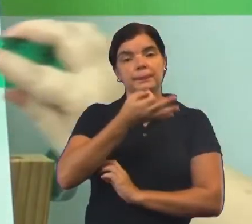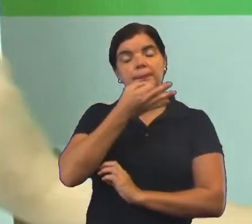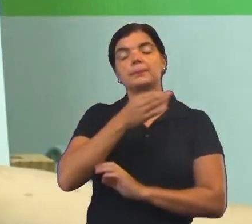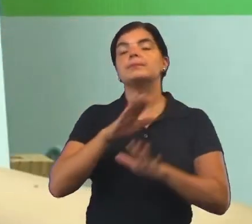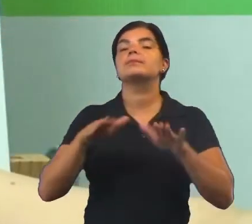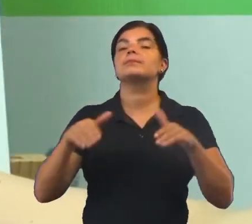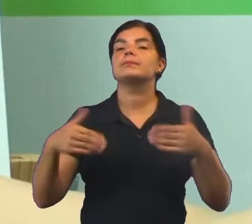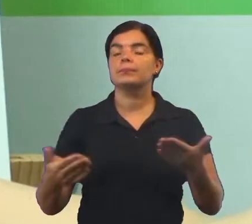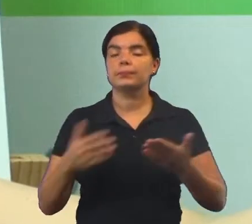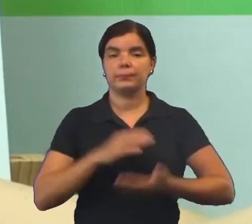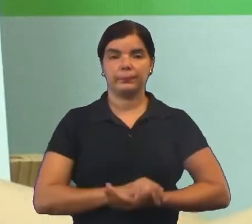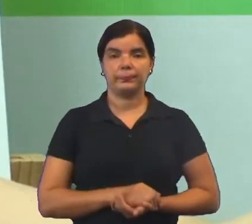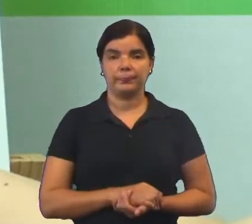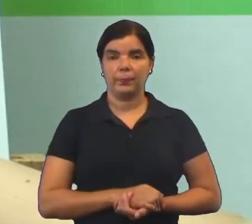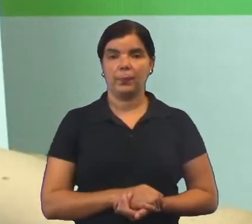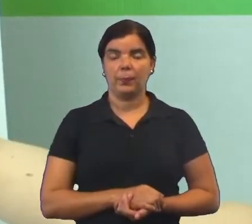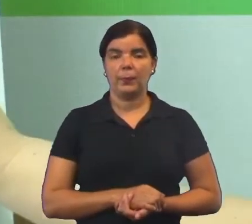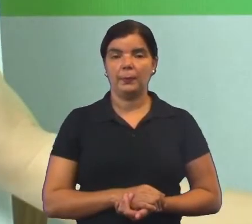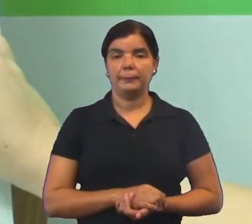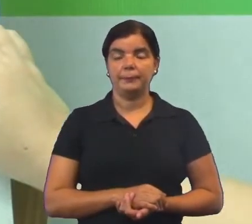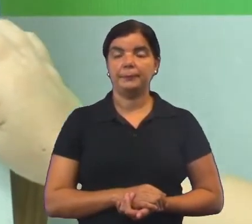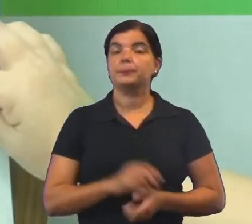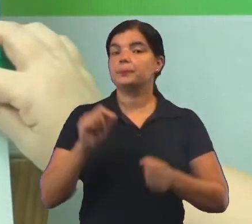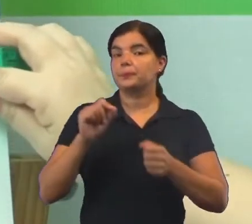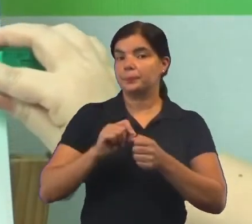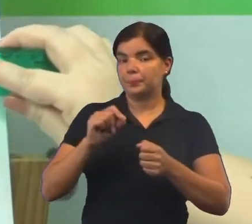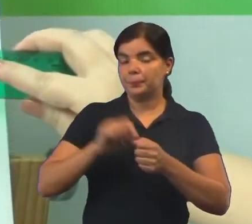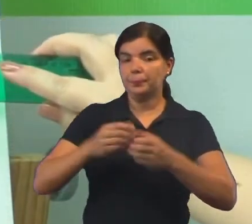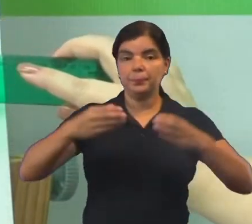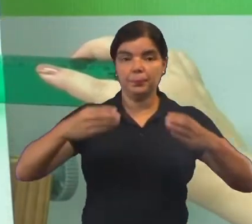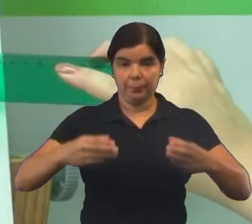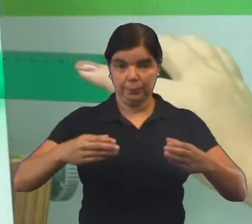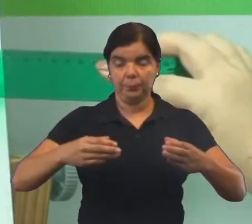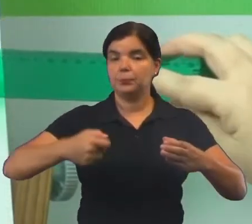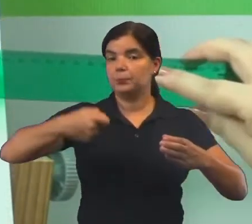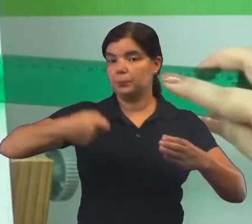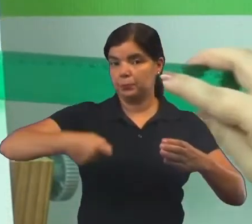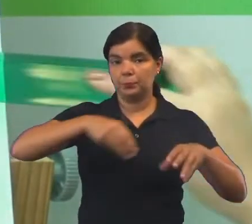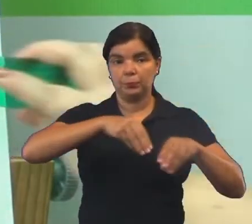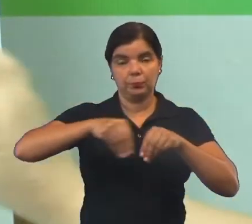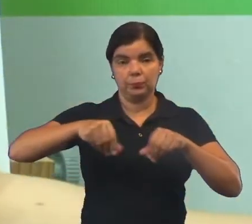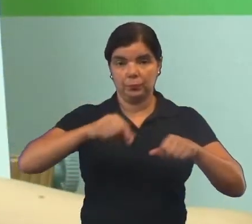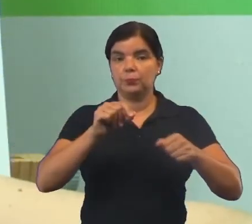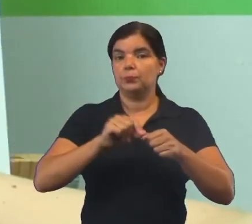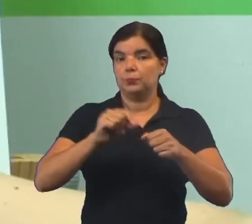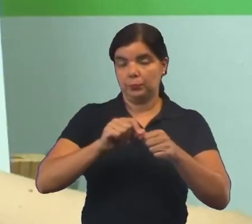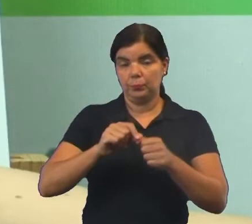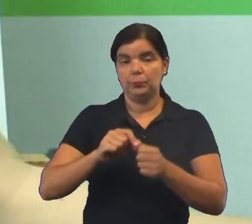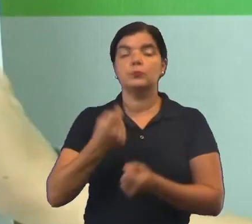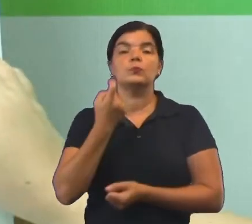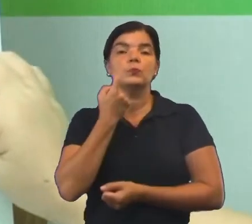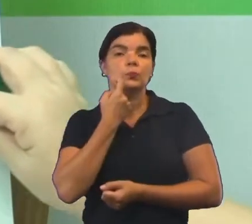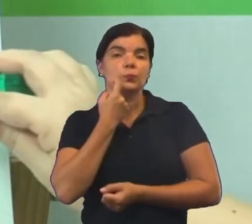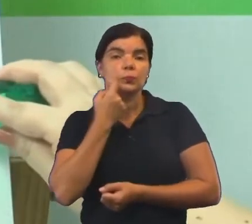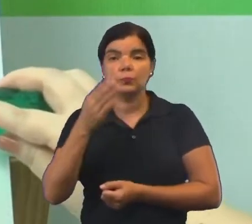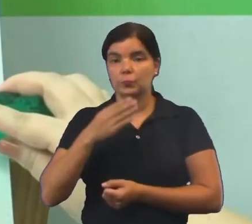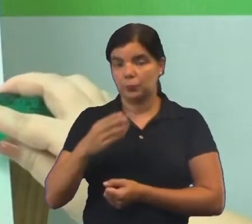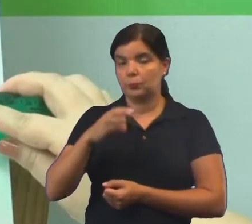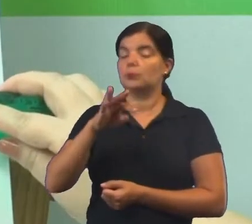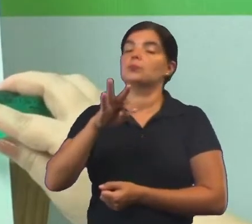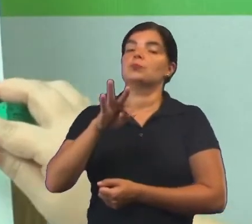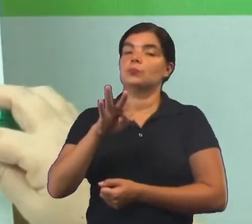é, na alternativa A, que fazem as panelas de barro em que são feitas as moquecas e